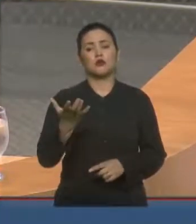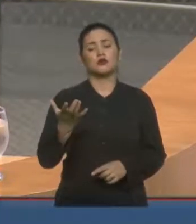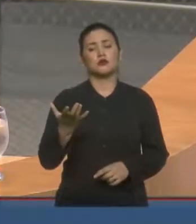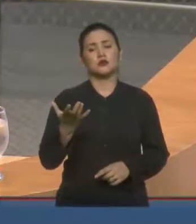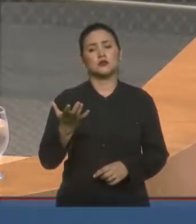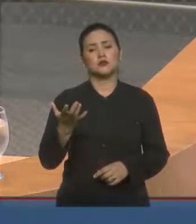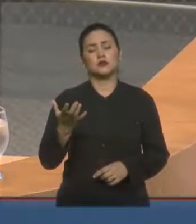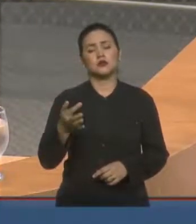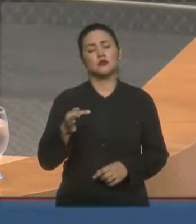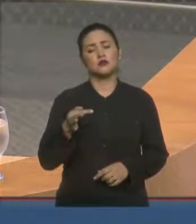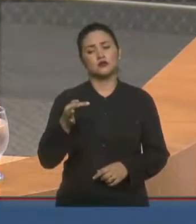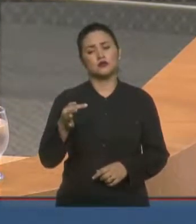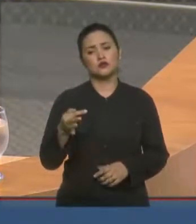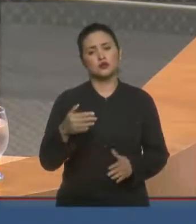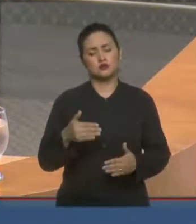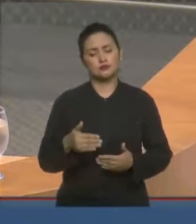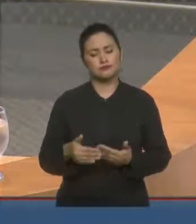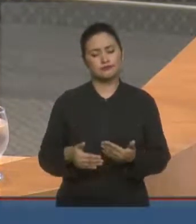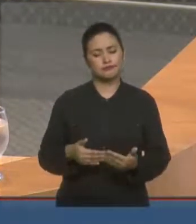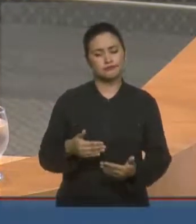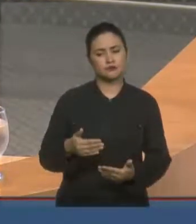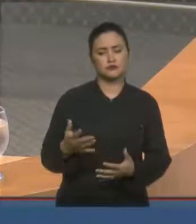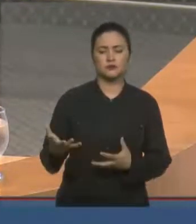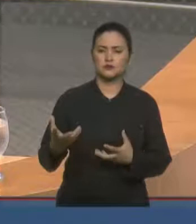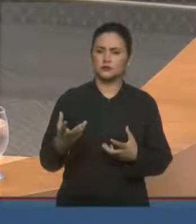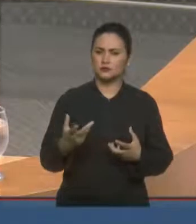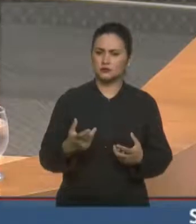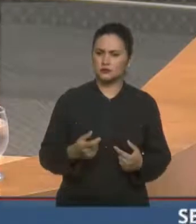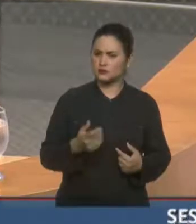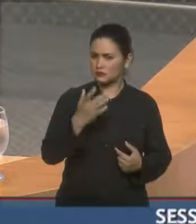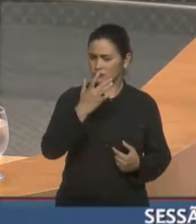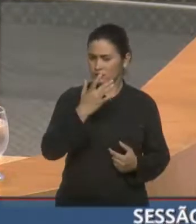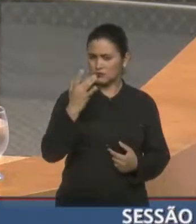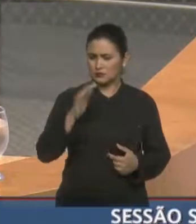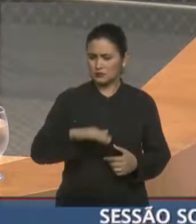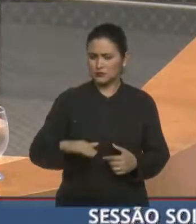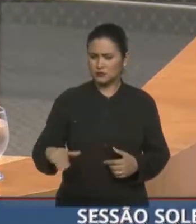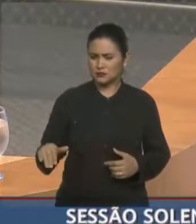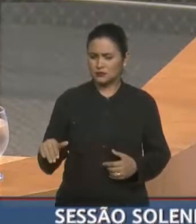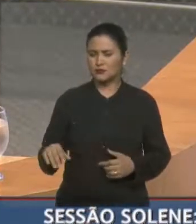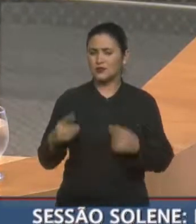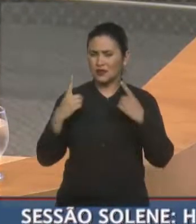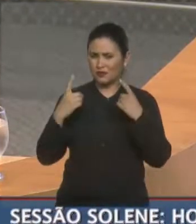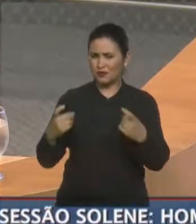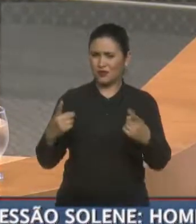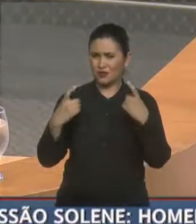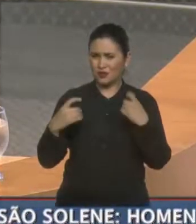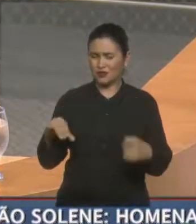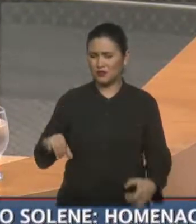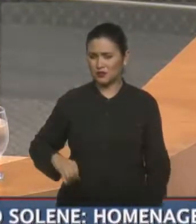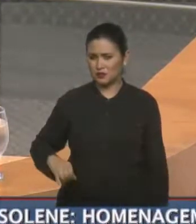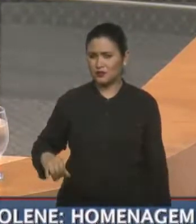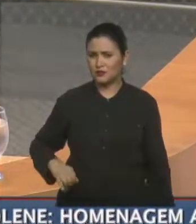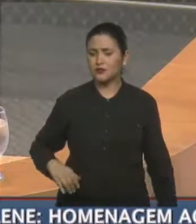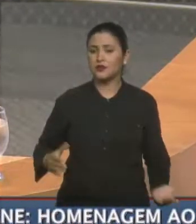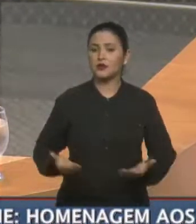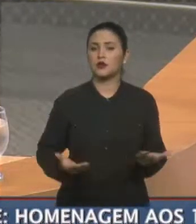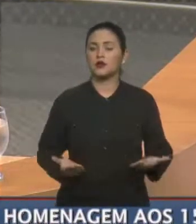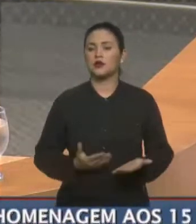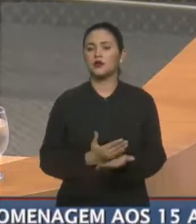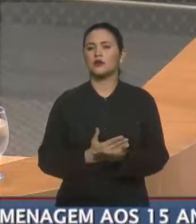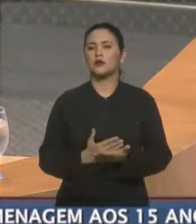Em relação ao atendimento à criança vítima de violência, criança ou adolescente, nós temos agora, iniciando